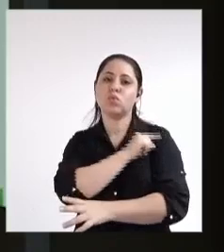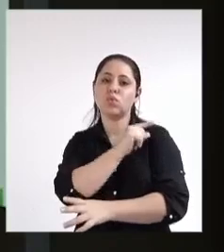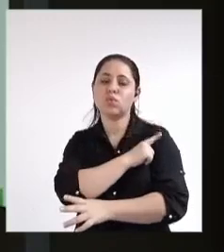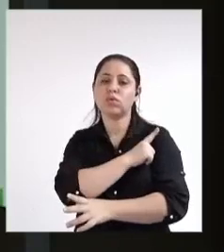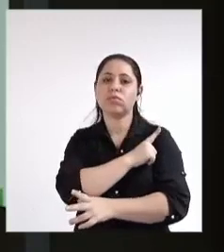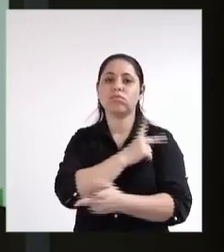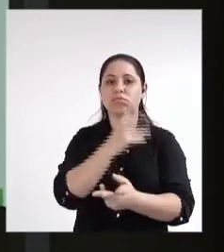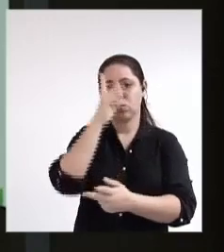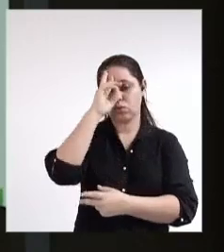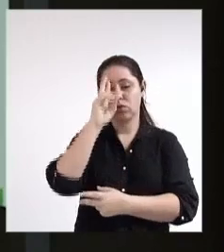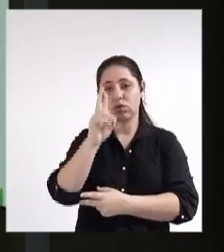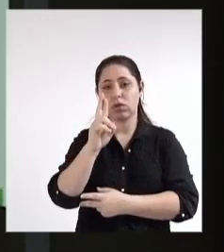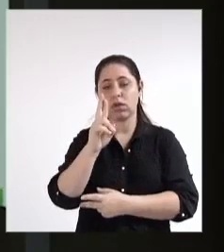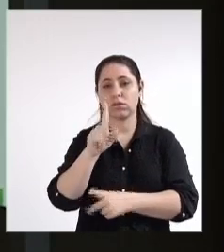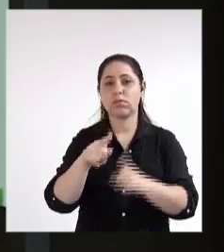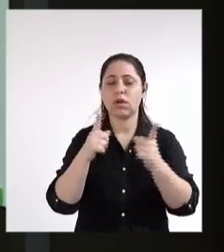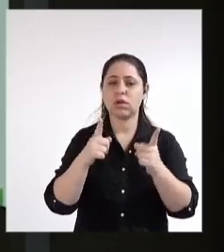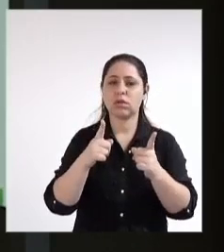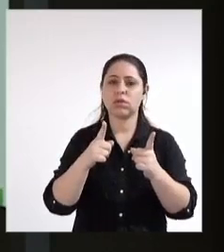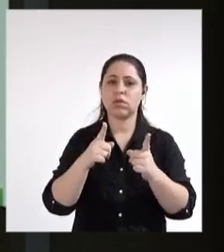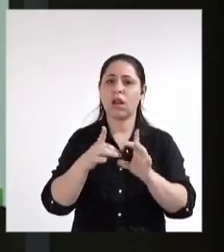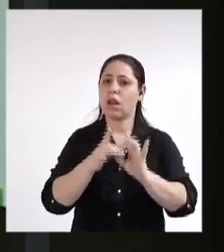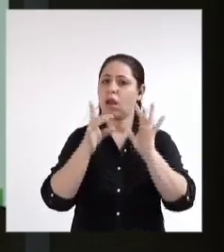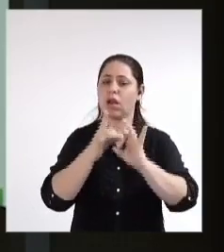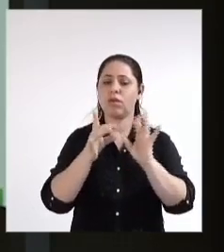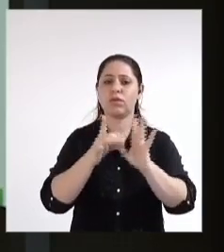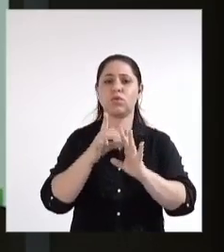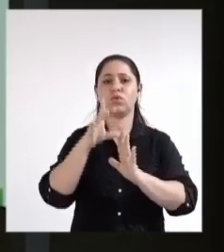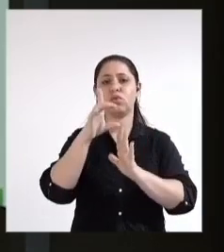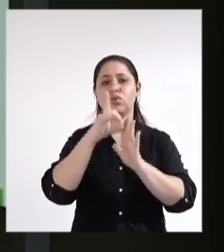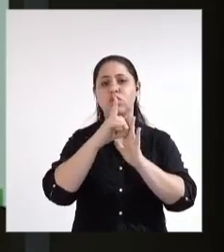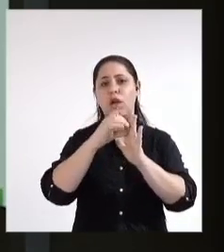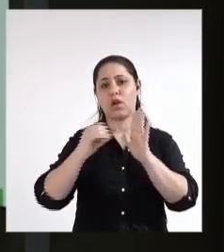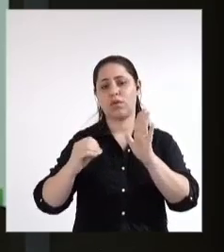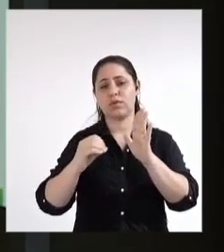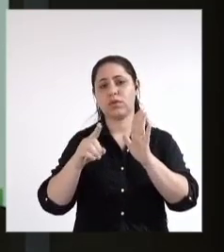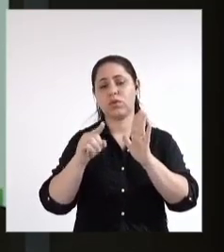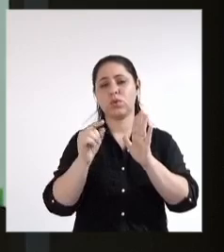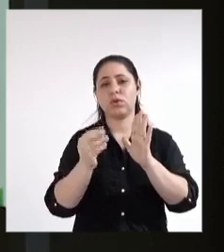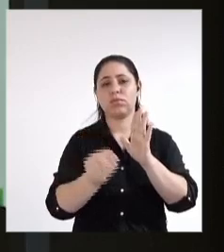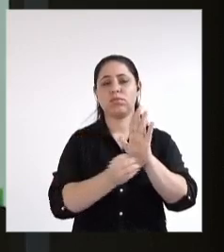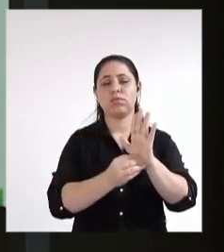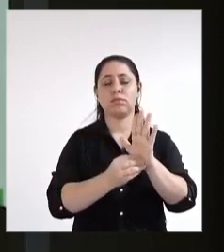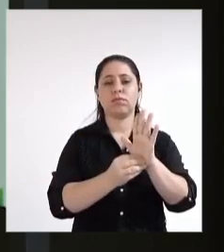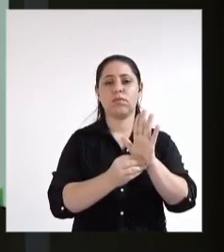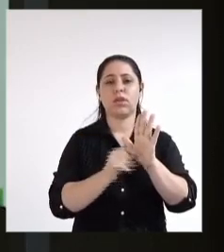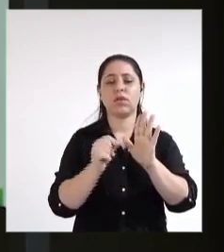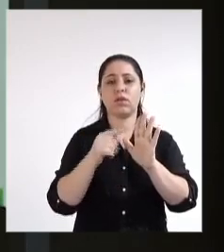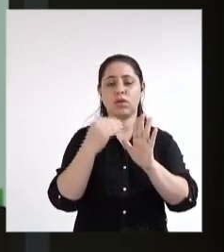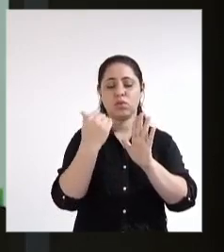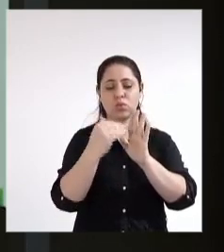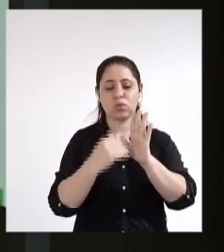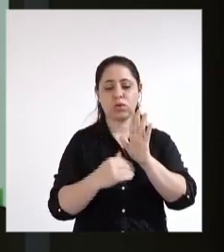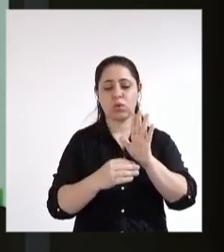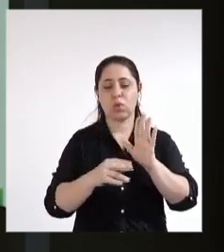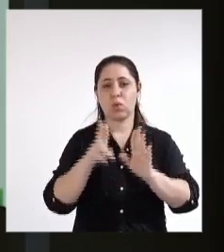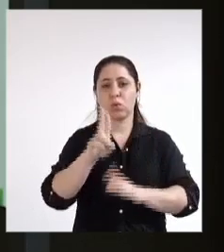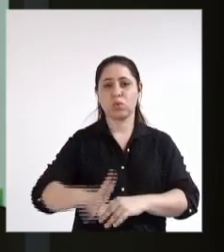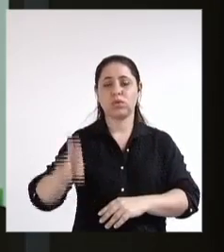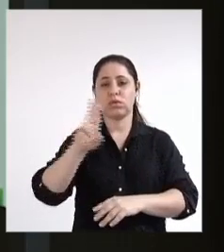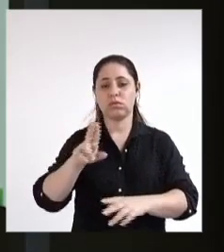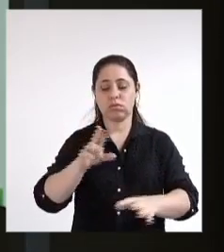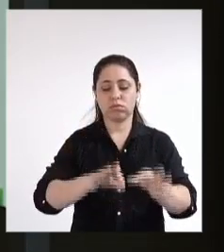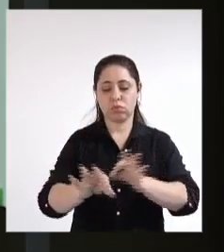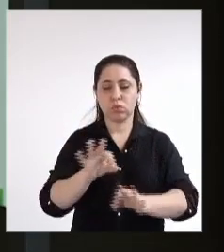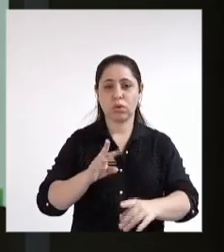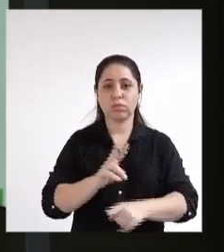pra gente ganhar tempo mas fica está disponível em diário oficial tá nós temos lá hune bill que é um setor que é chamado unidade planejamento incentivo à